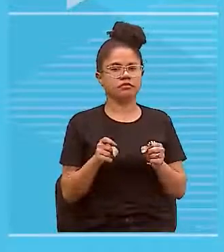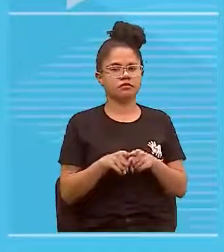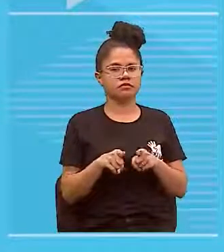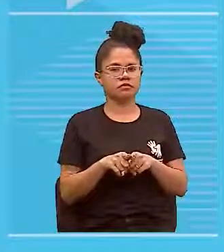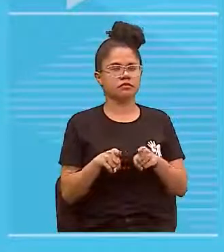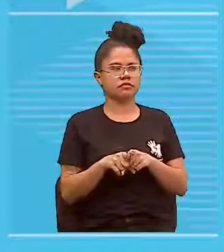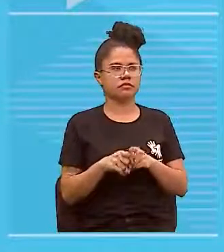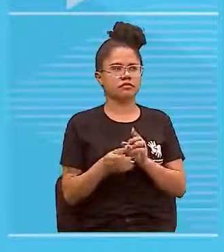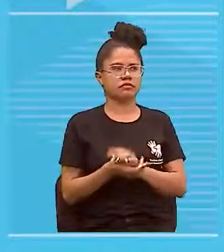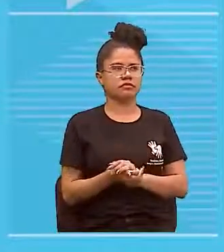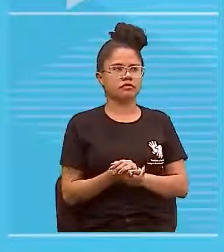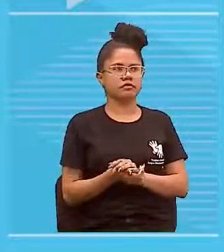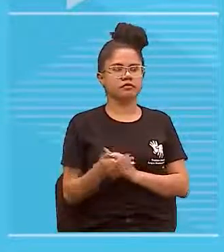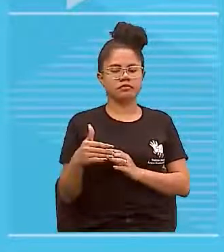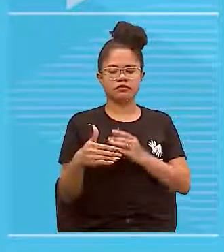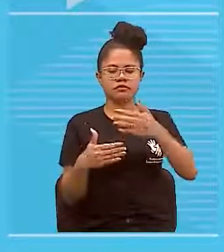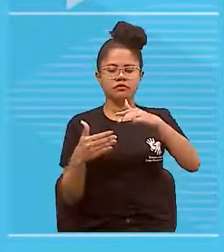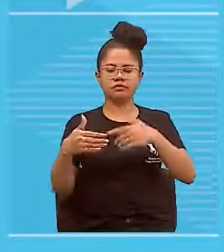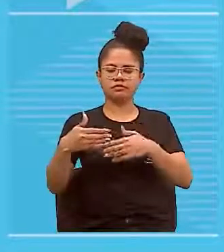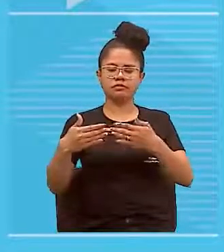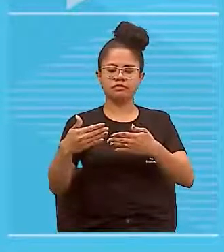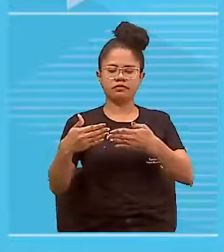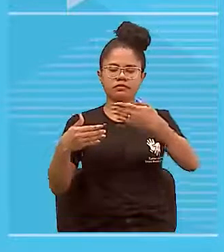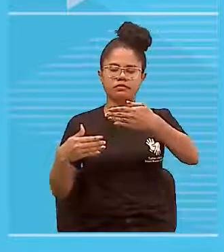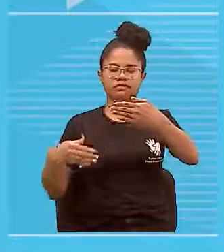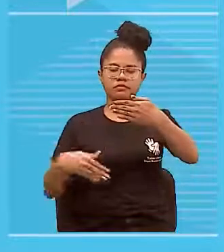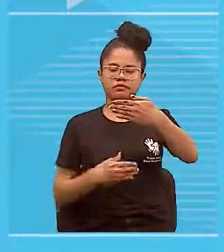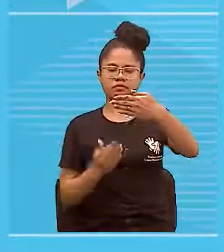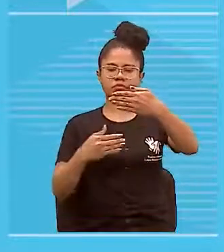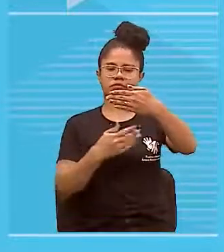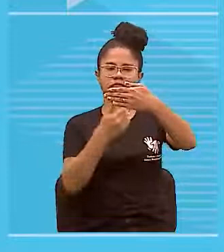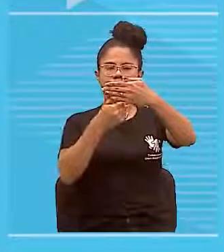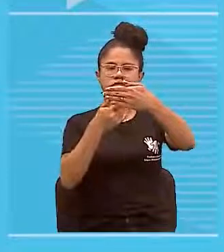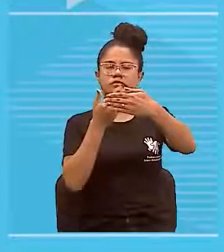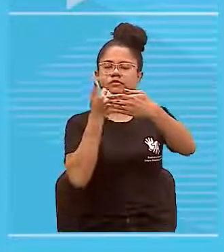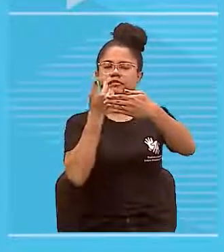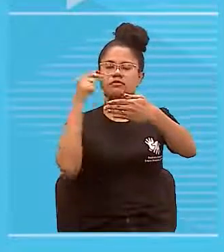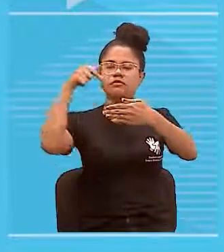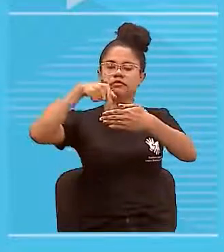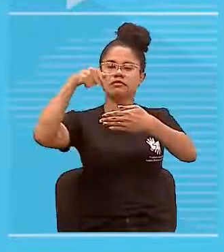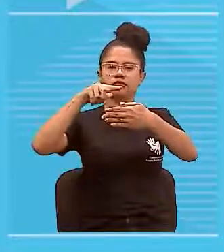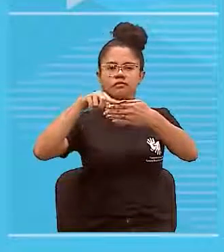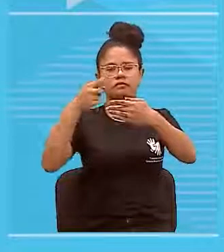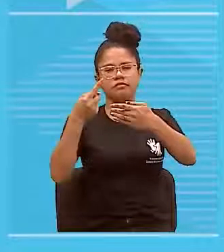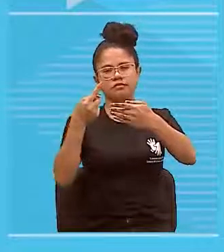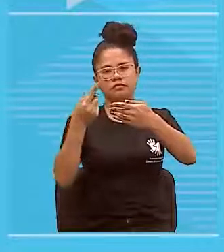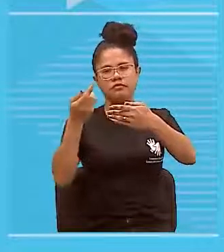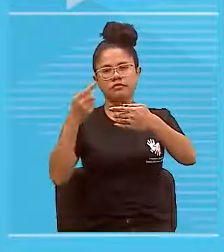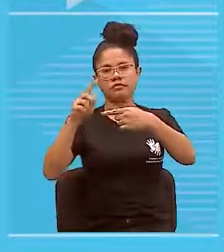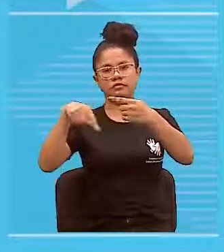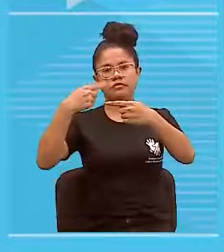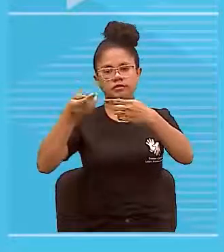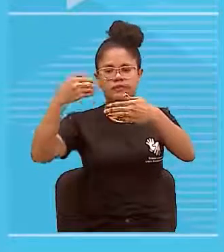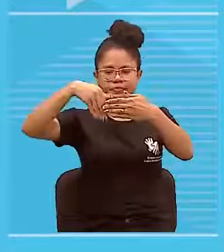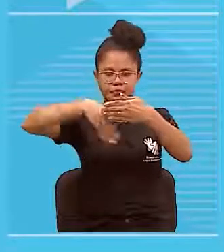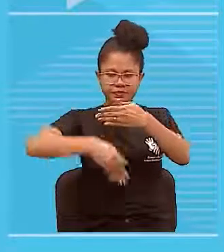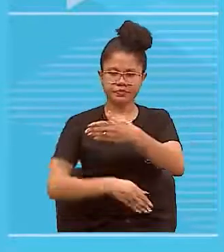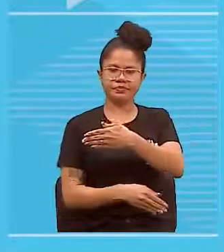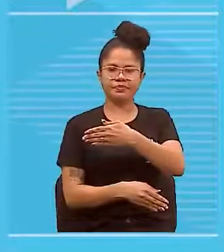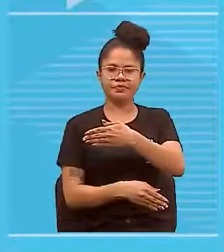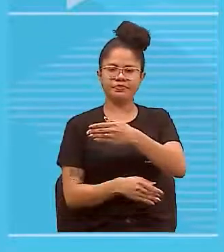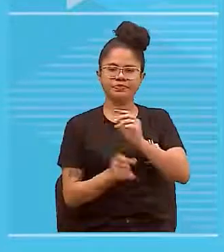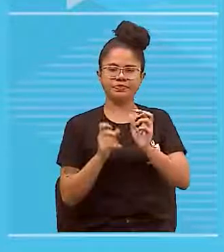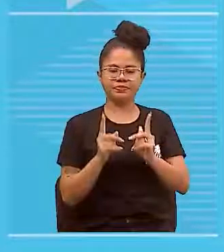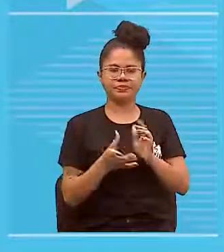para se alimentar desse, mas ele prefere viver em outras regiões. Então, um dos fatores que eu estou mostrando para vocês,